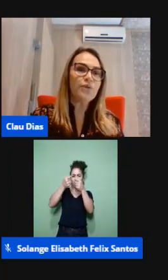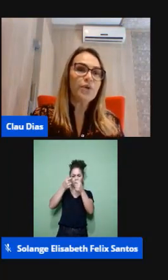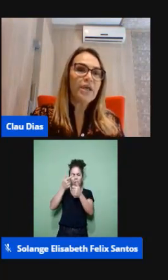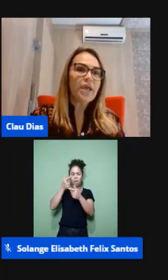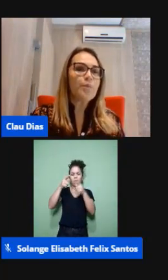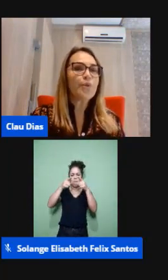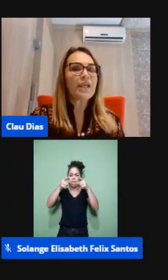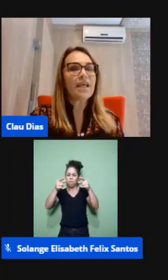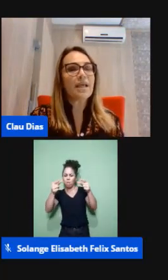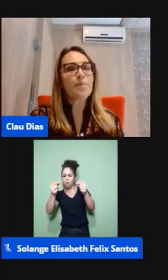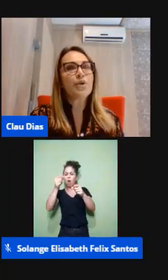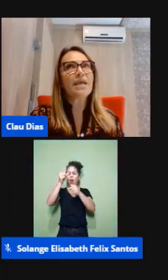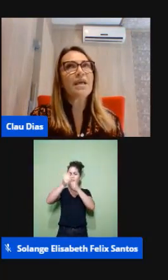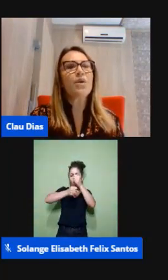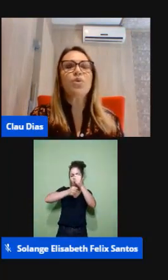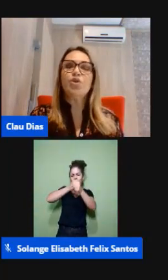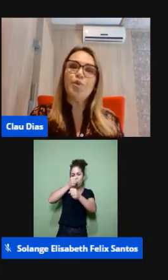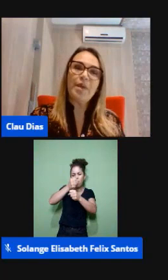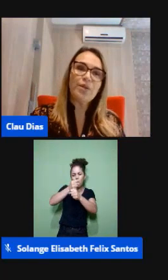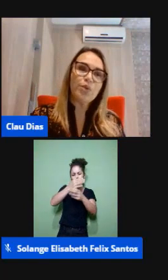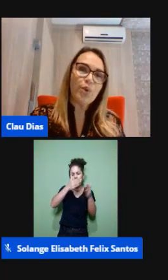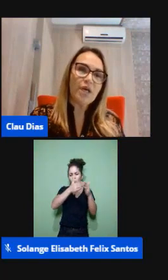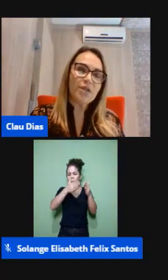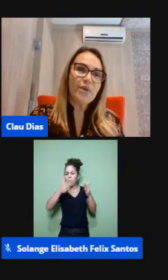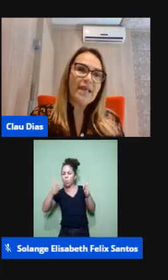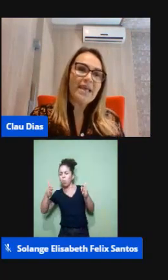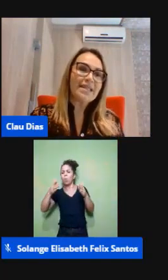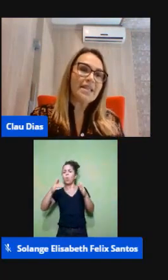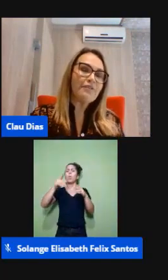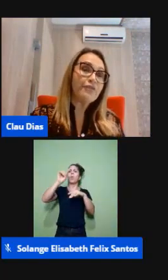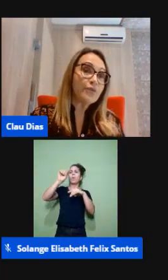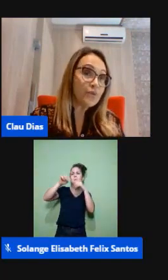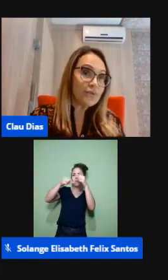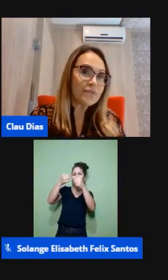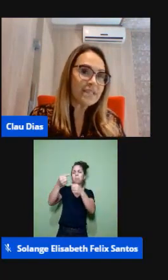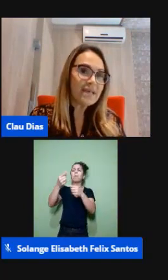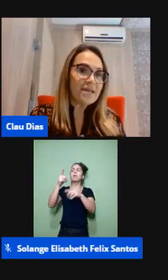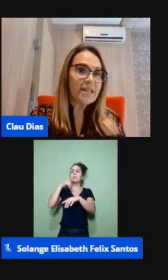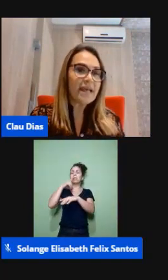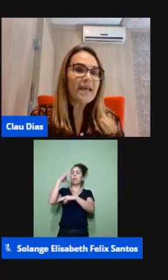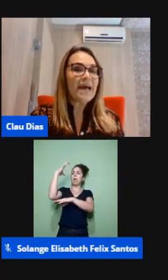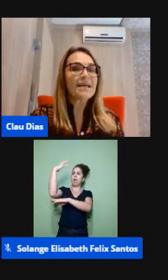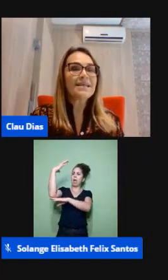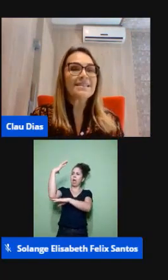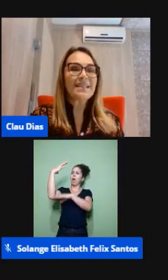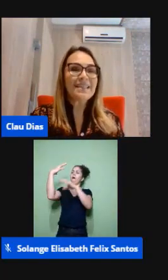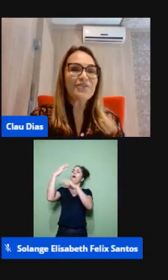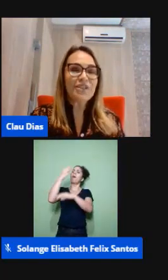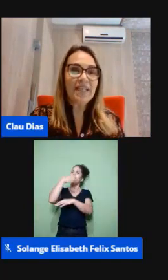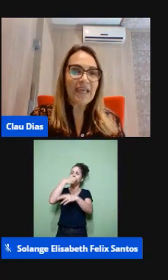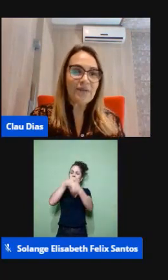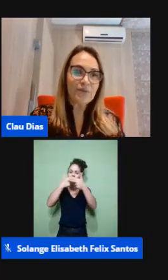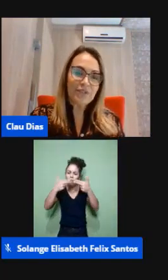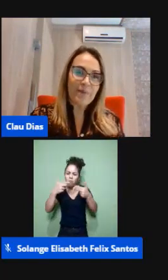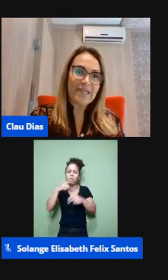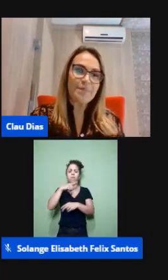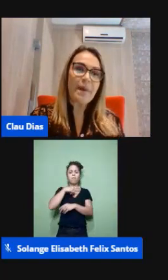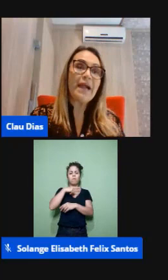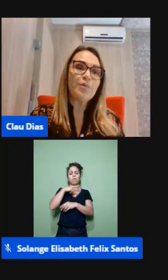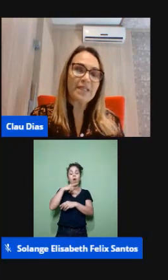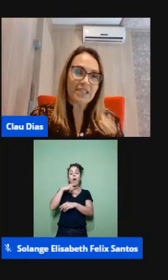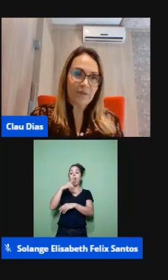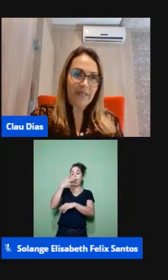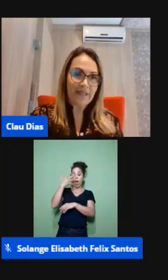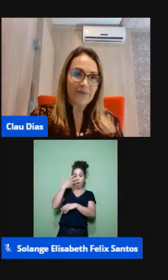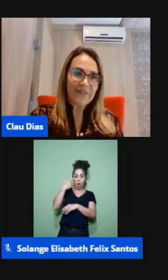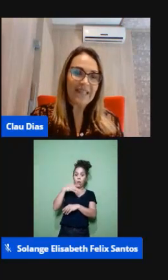do ano, em por que outro momento do ano ela tem frutos, né? A criança ela tem o direito de